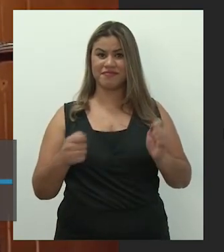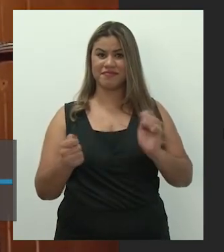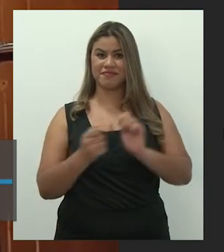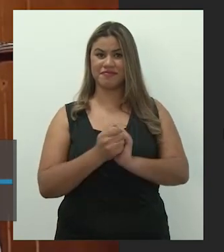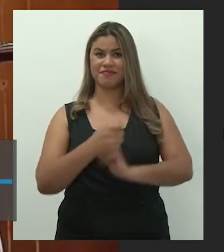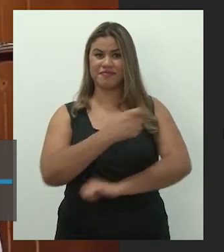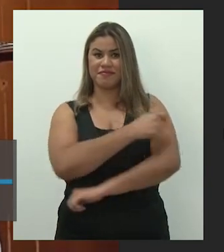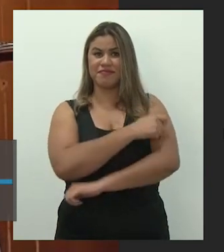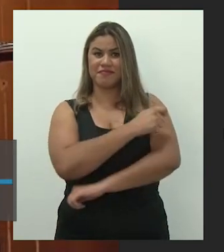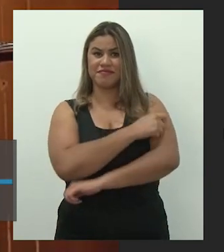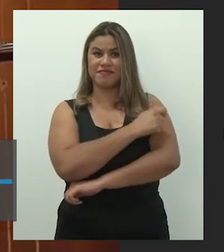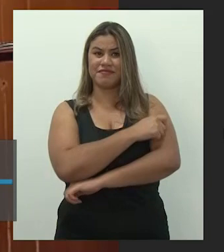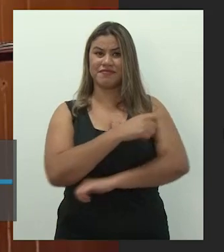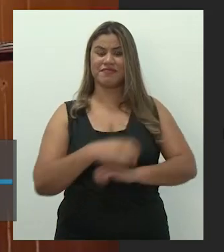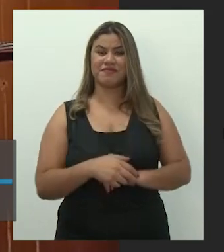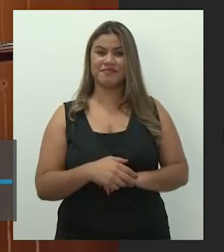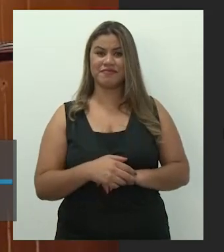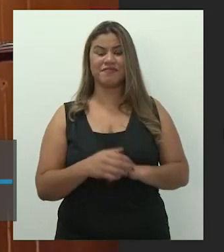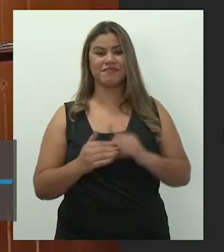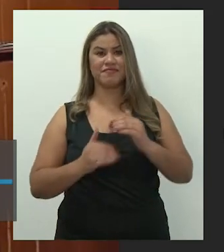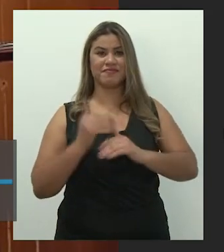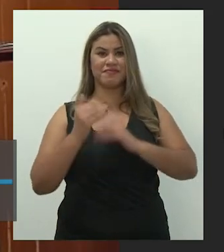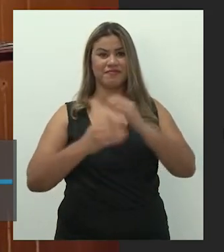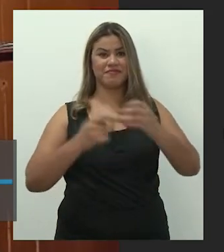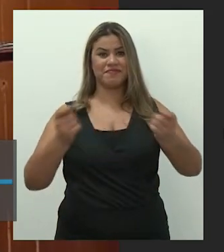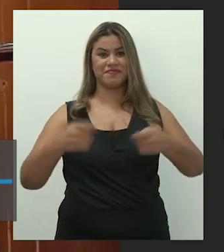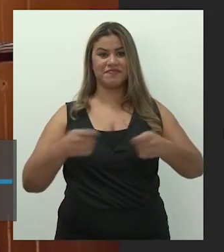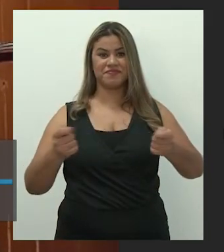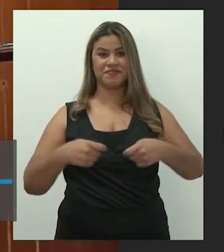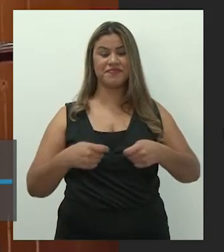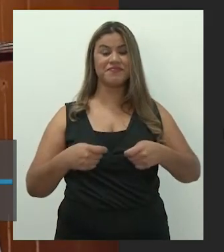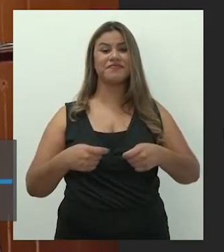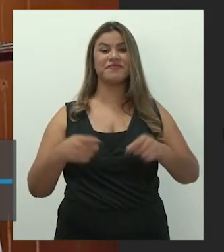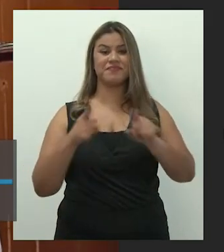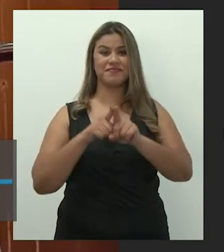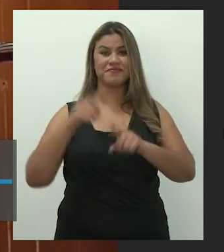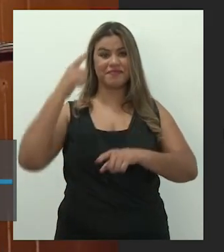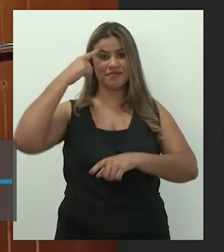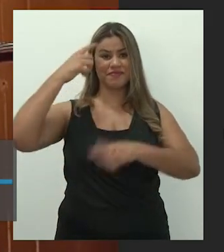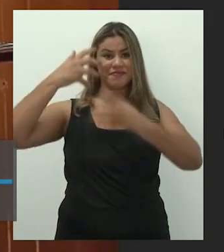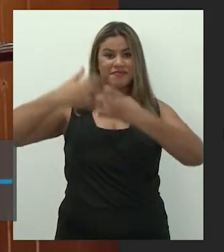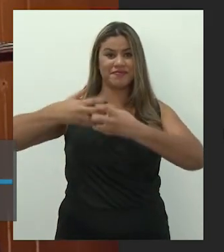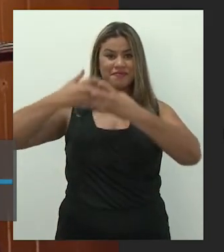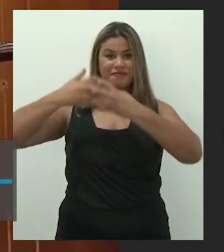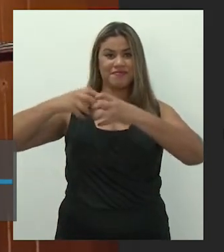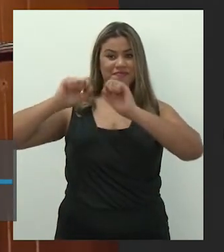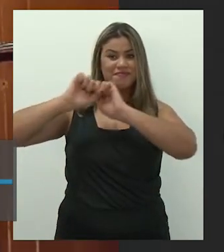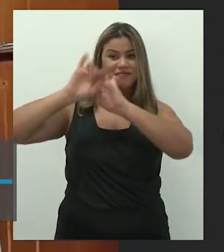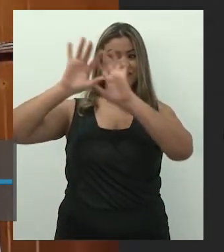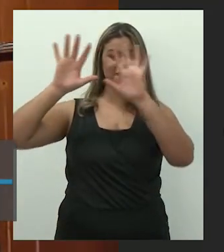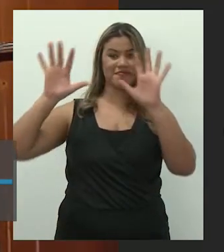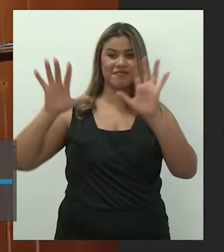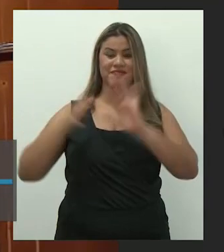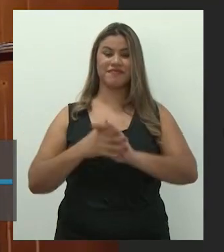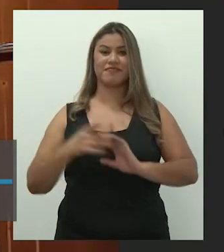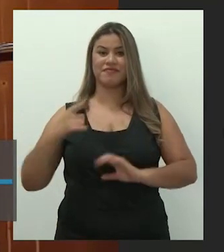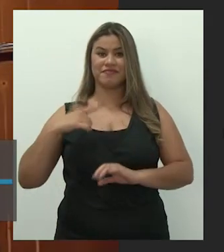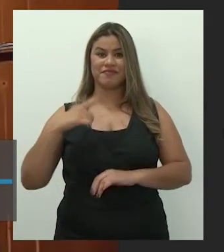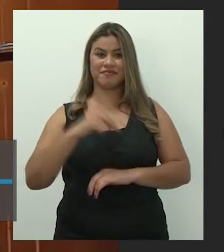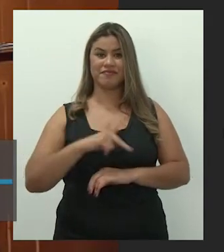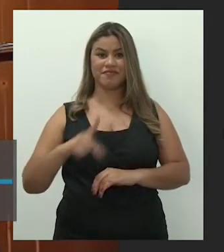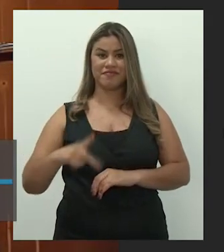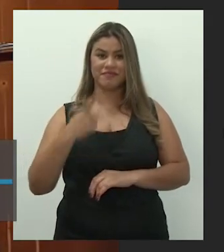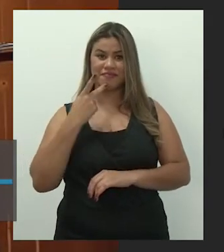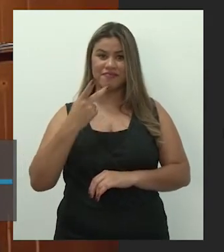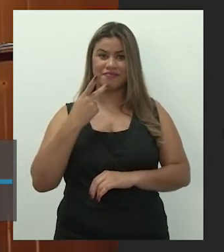alunos, podem desenvolver e outra, deixar a mente criativa aflorar. Tem professor falando de aplicativos